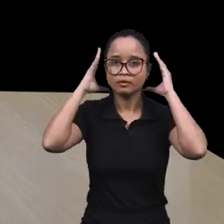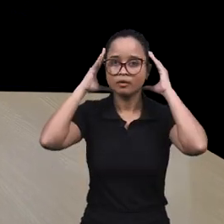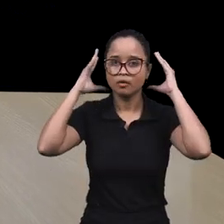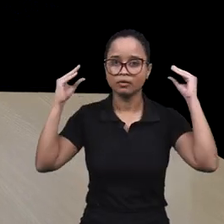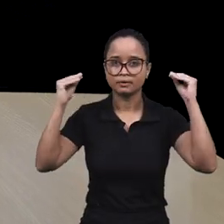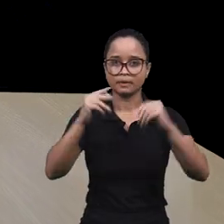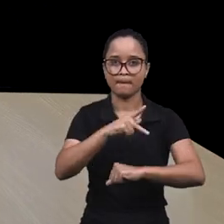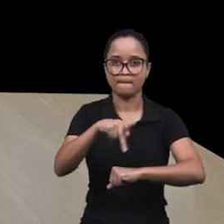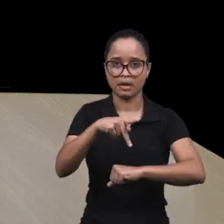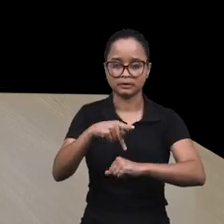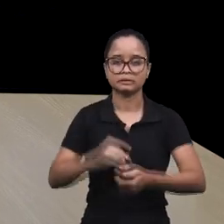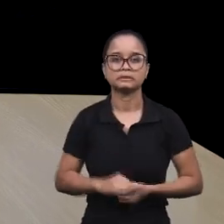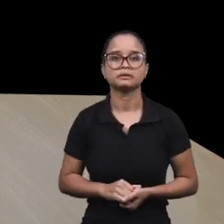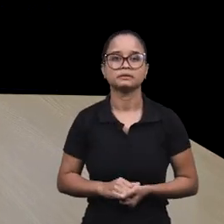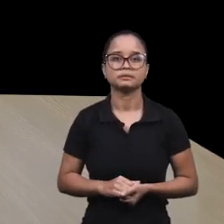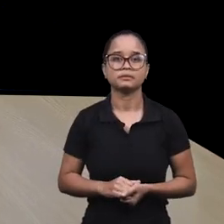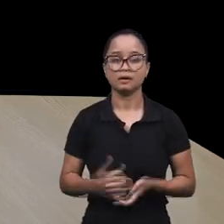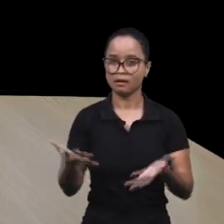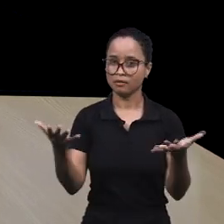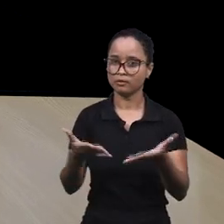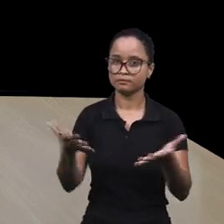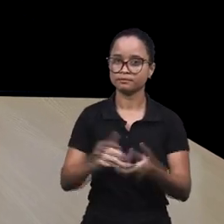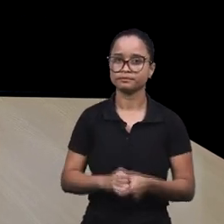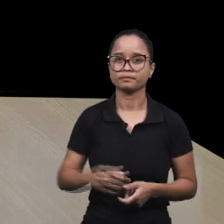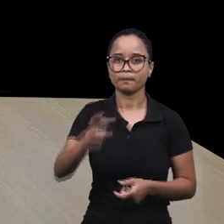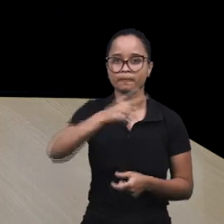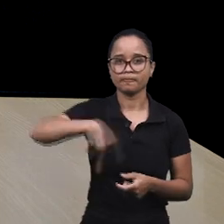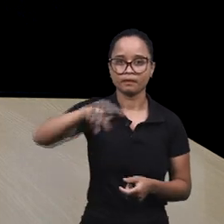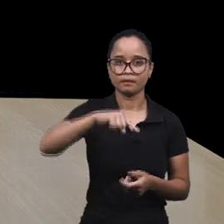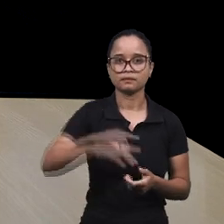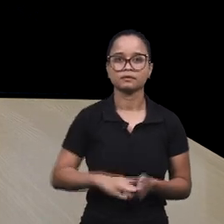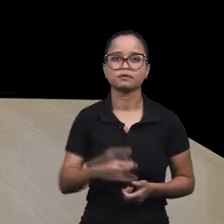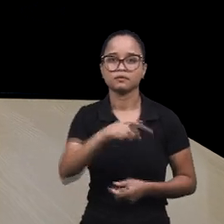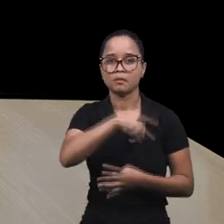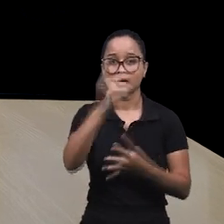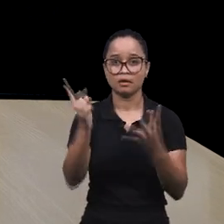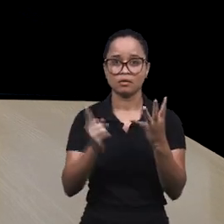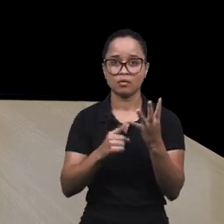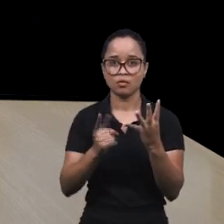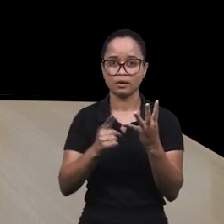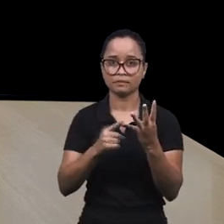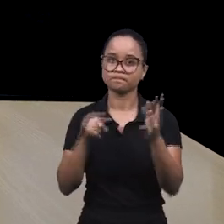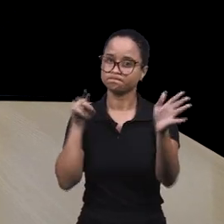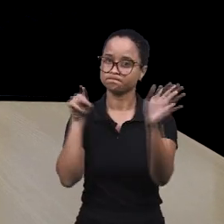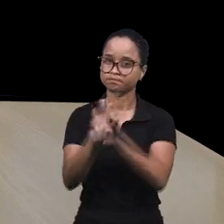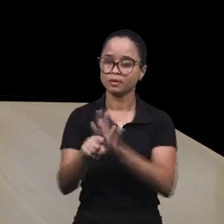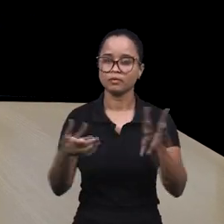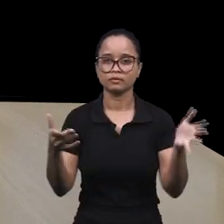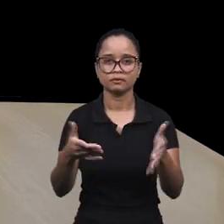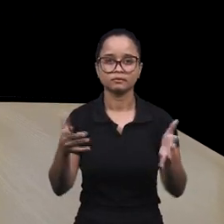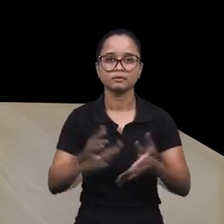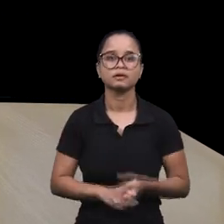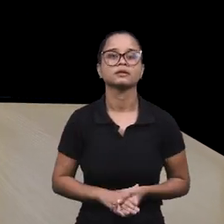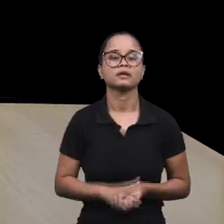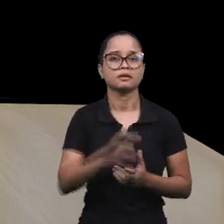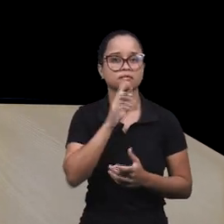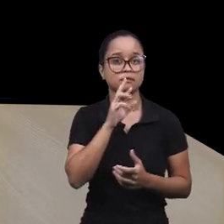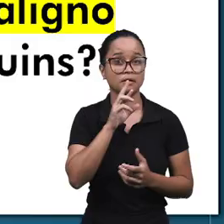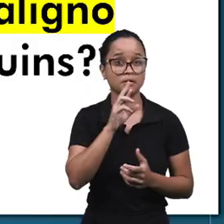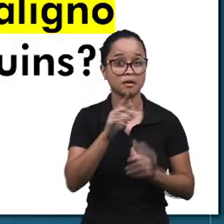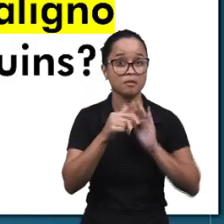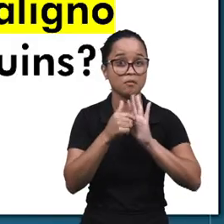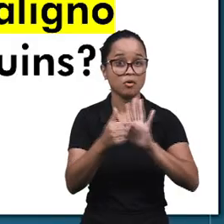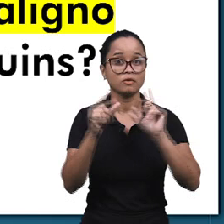Amsterdã, na Holanda. Agora, irmãos, nós vamos partir para a nossa quarta pergunta. E a nossa quarta pergunta diz